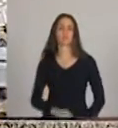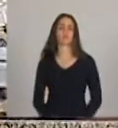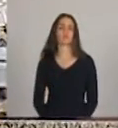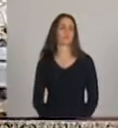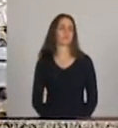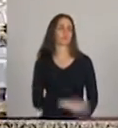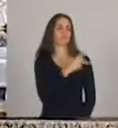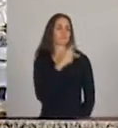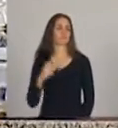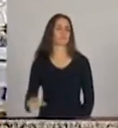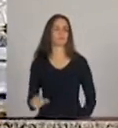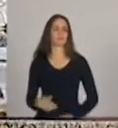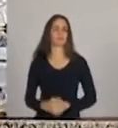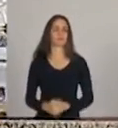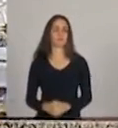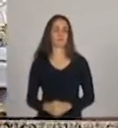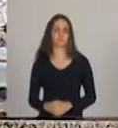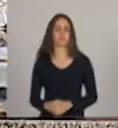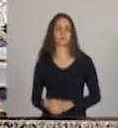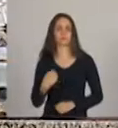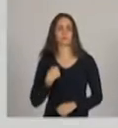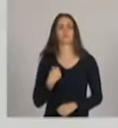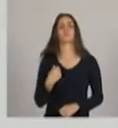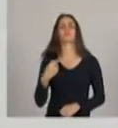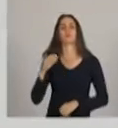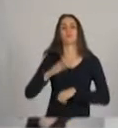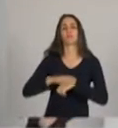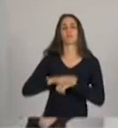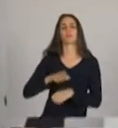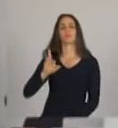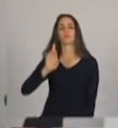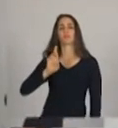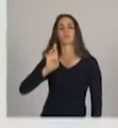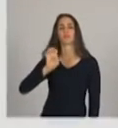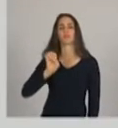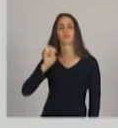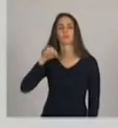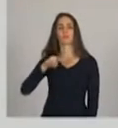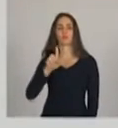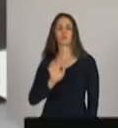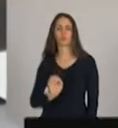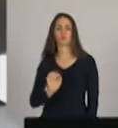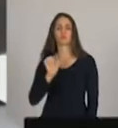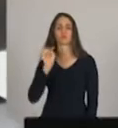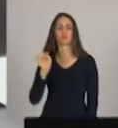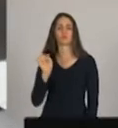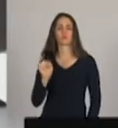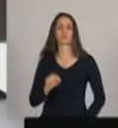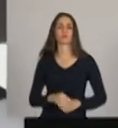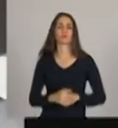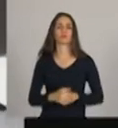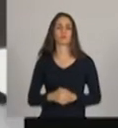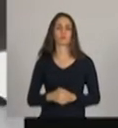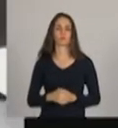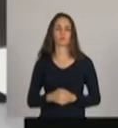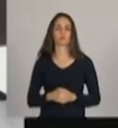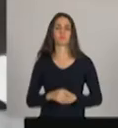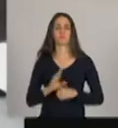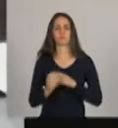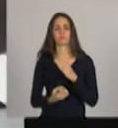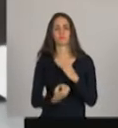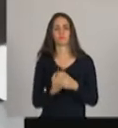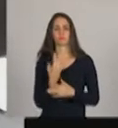Senhor presidente, matéria de autoria do deputado Renzo Vasconcelos, que tem como ementa a criação